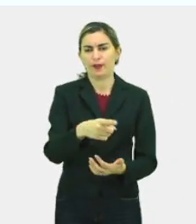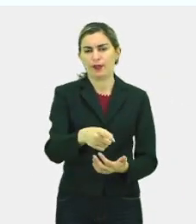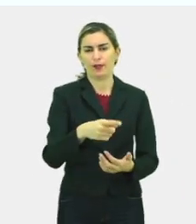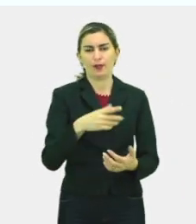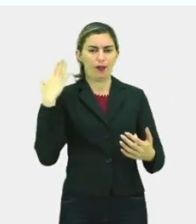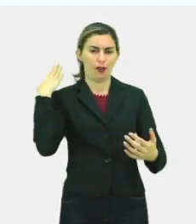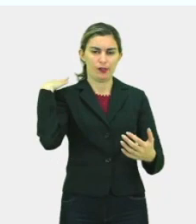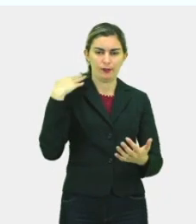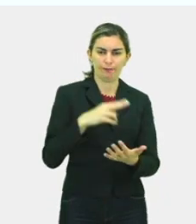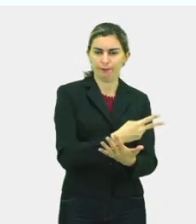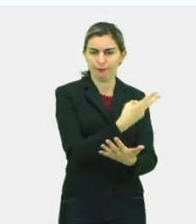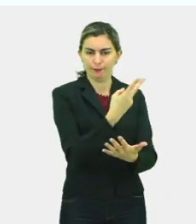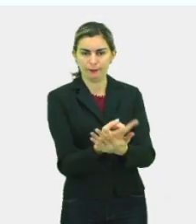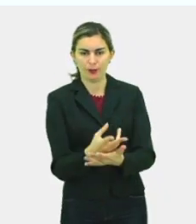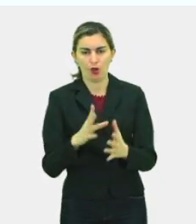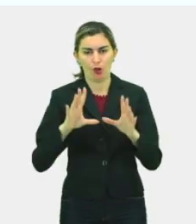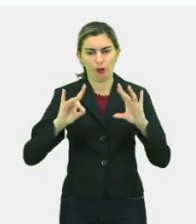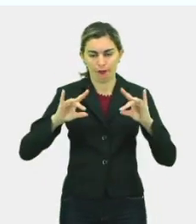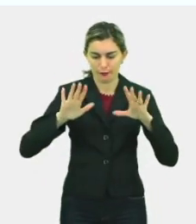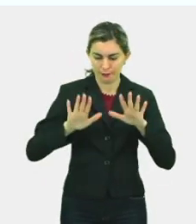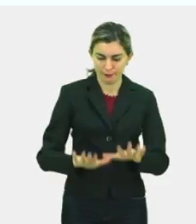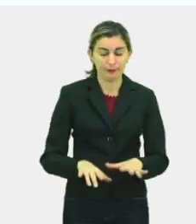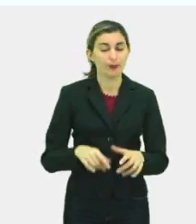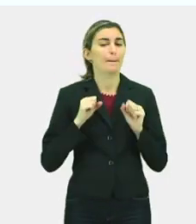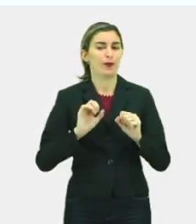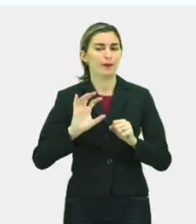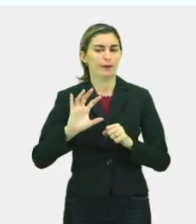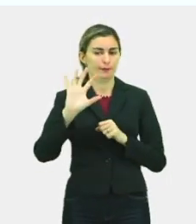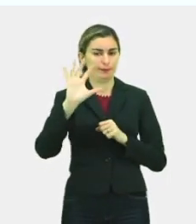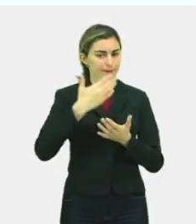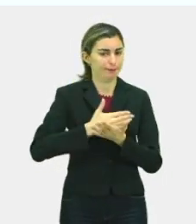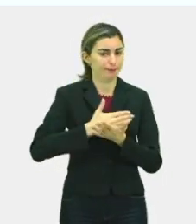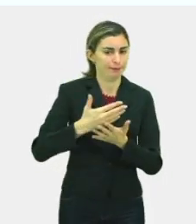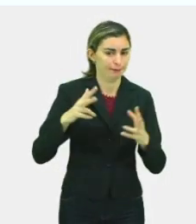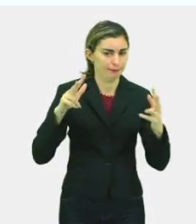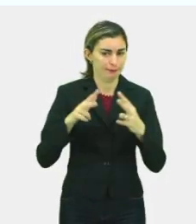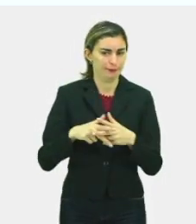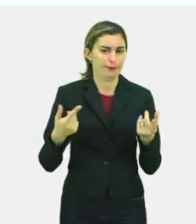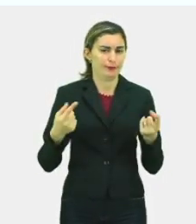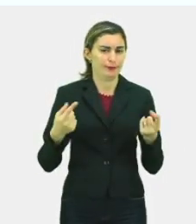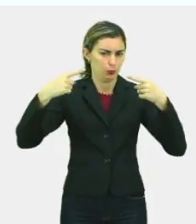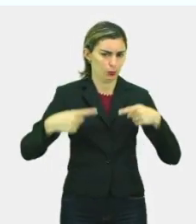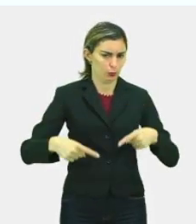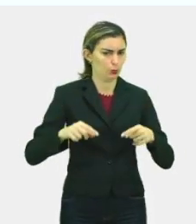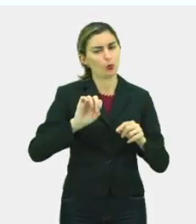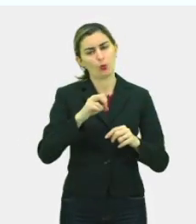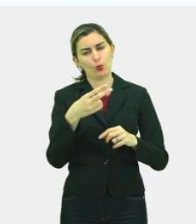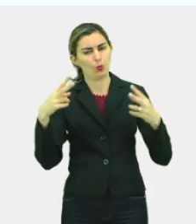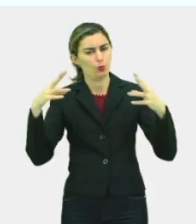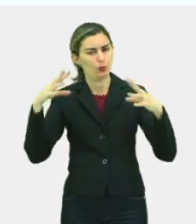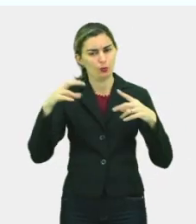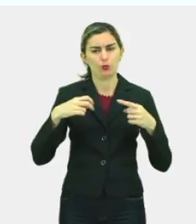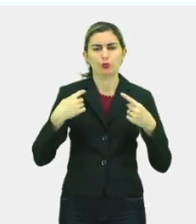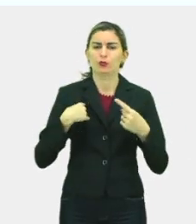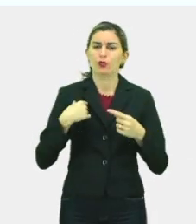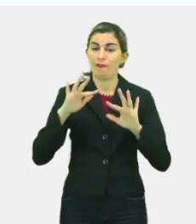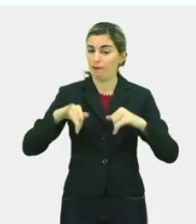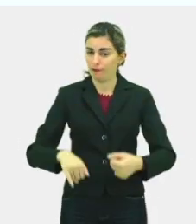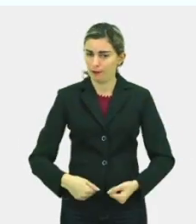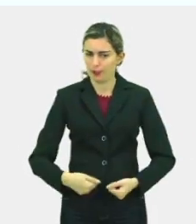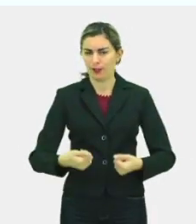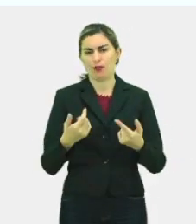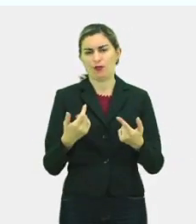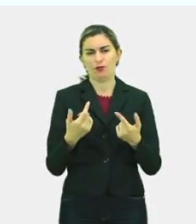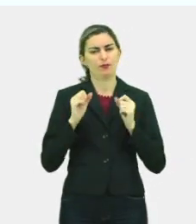consiga colocar as costas dele em contato com o solo. Isso pode acontecer no início da luta, isso pode acontecer no meio da luta, isso pode acontecer até